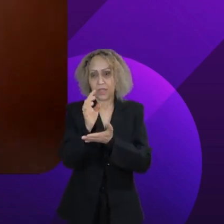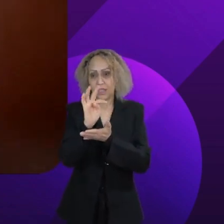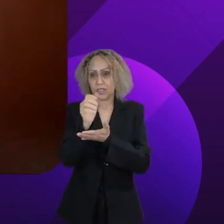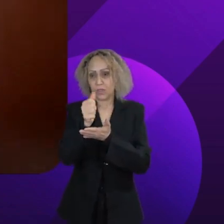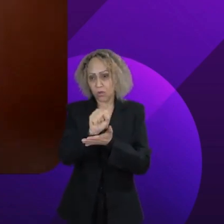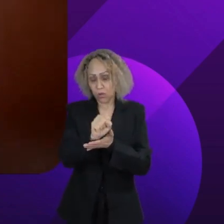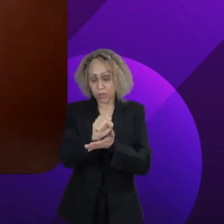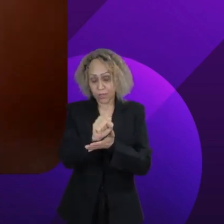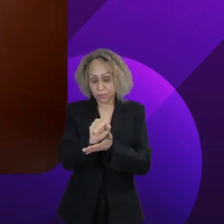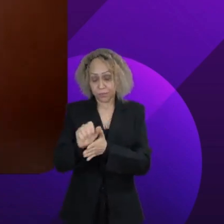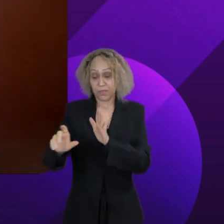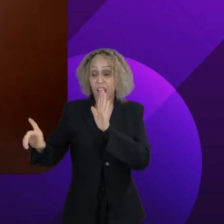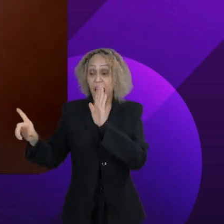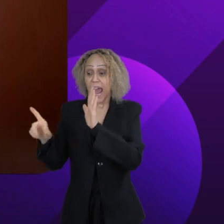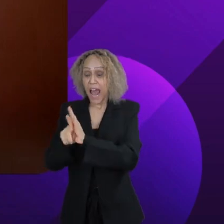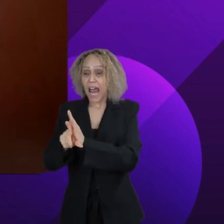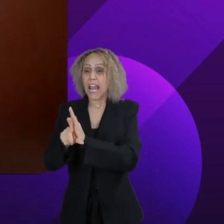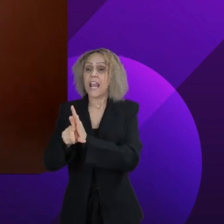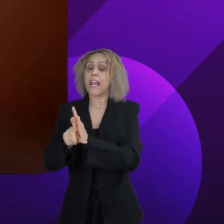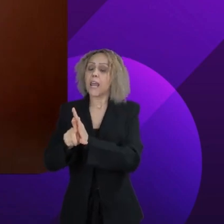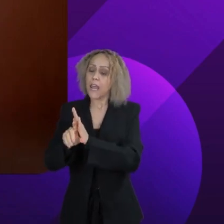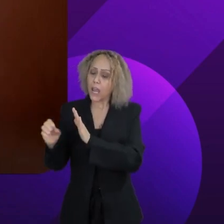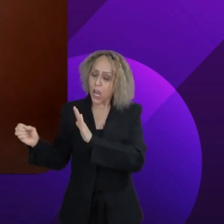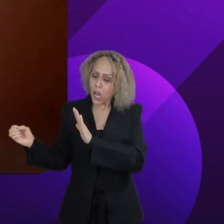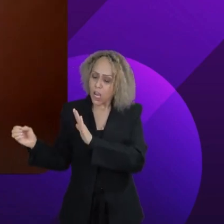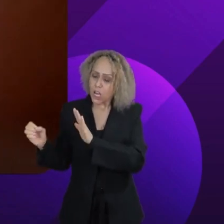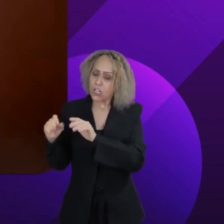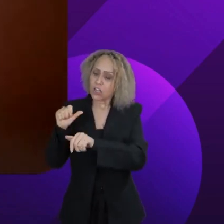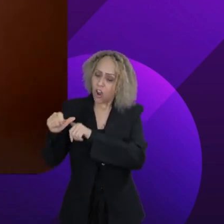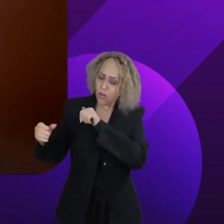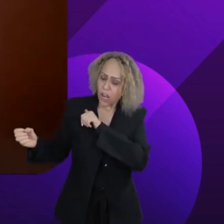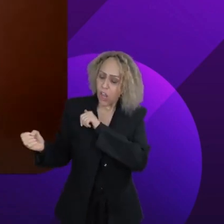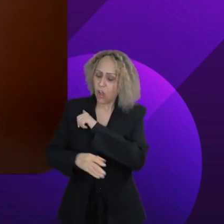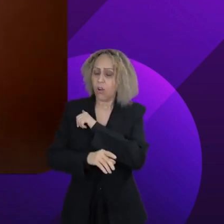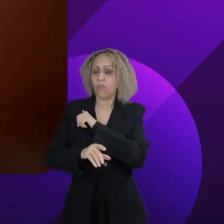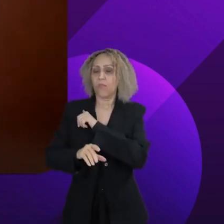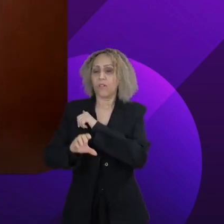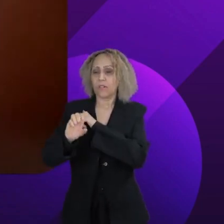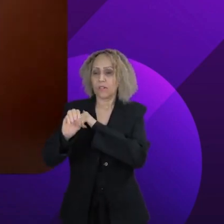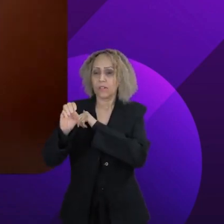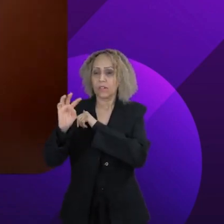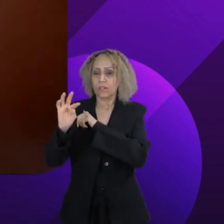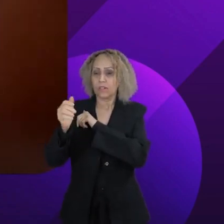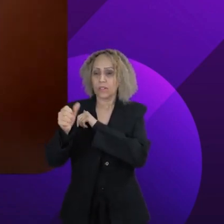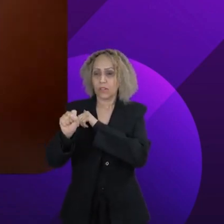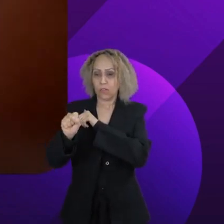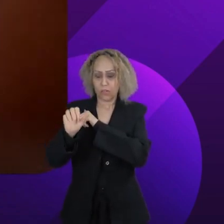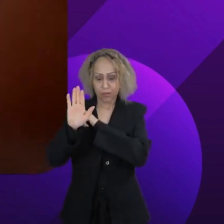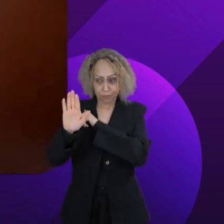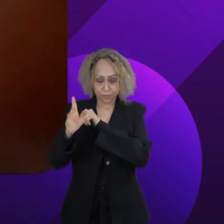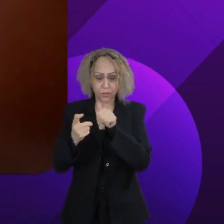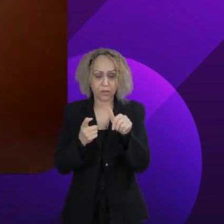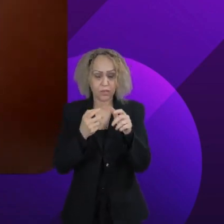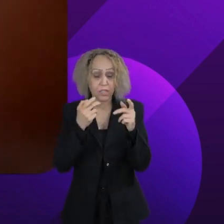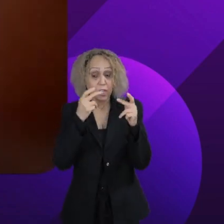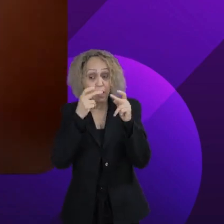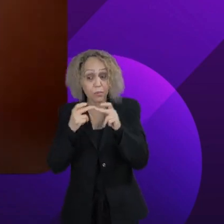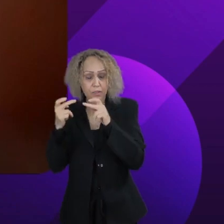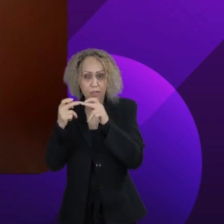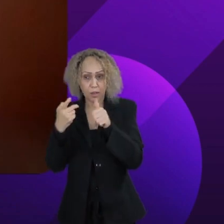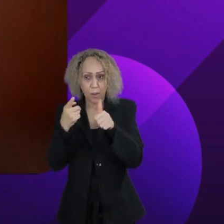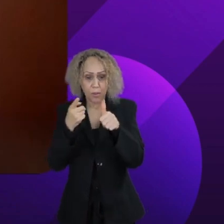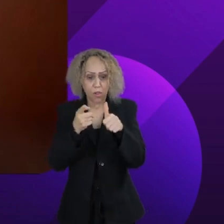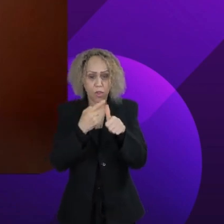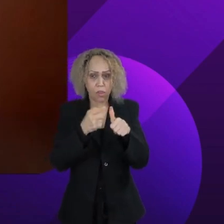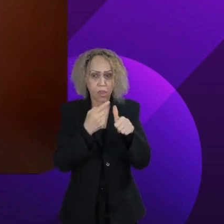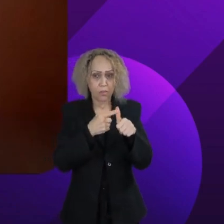mas ciclos anuais de monitoramento. Primeiro ser considerado a nota da